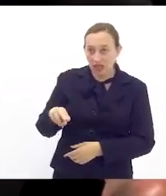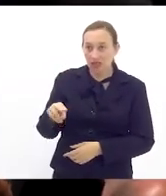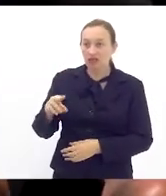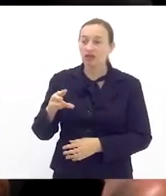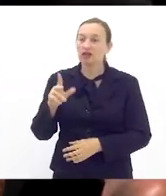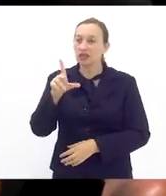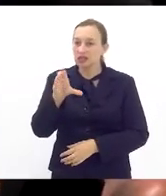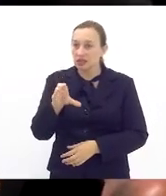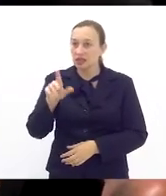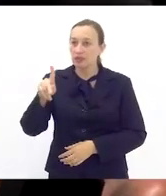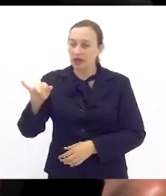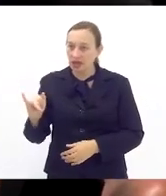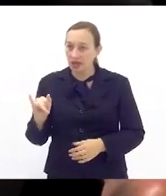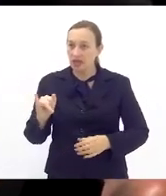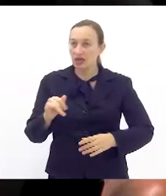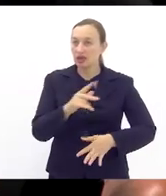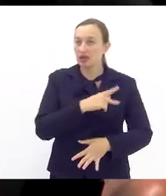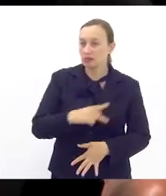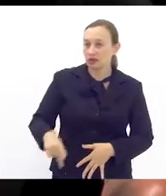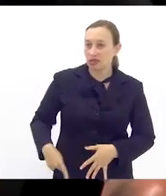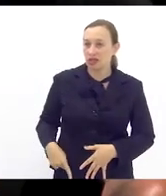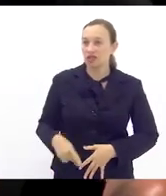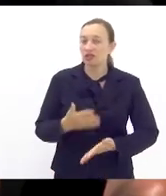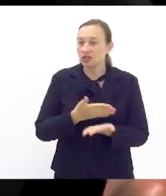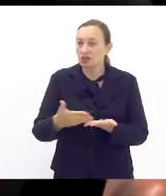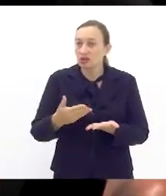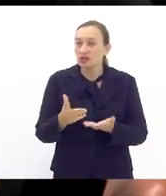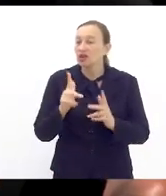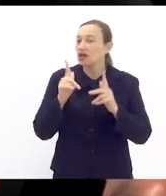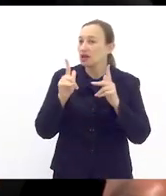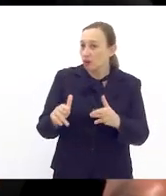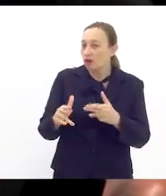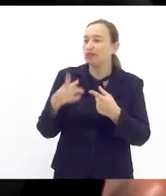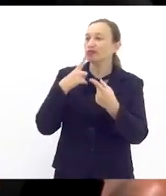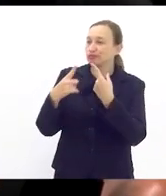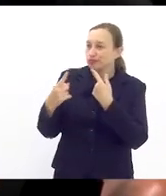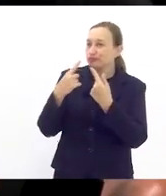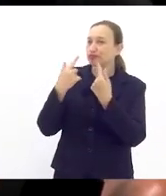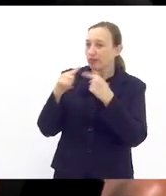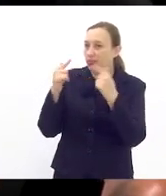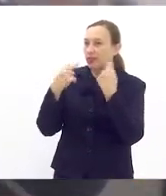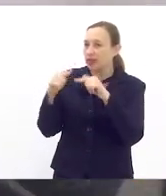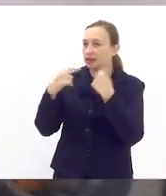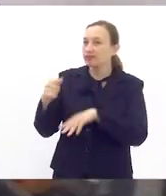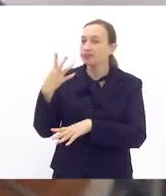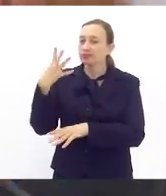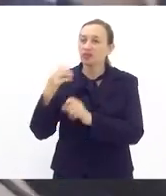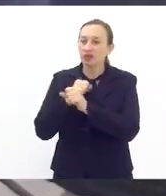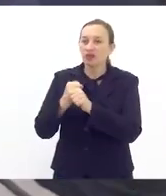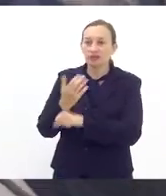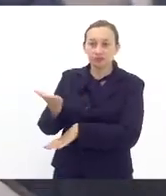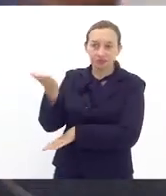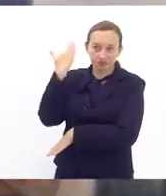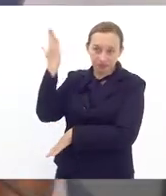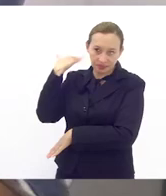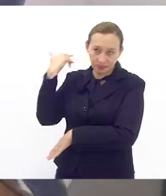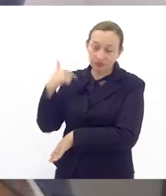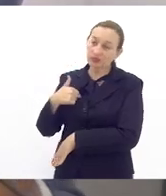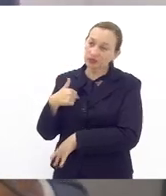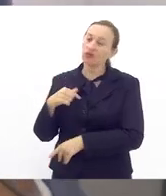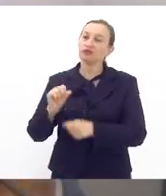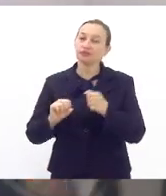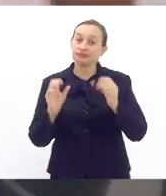CPI era justamente com as mesmas reclamações há quatro anos atrás que eu estou fazendo aqui